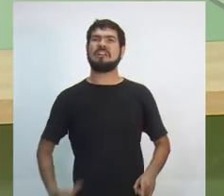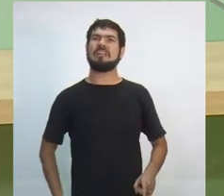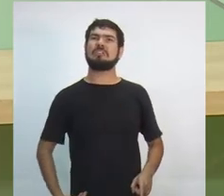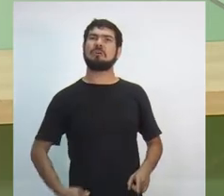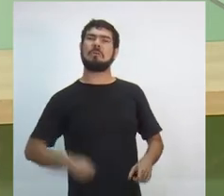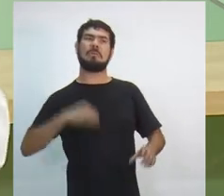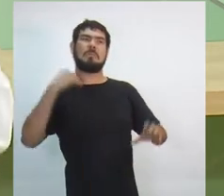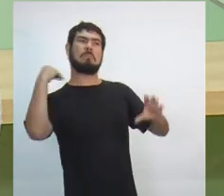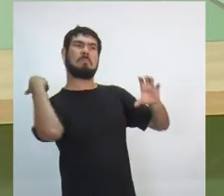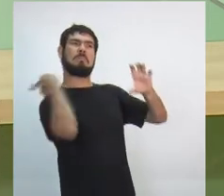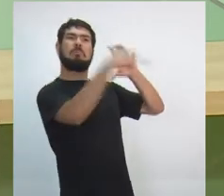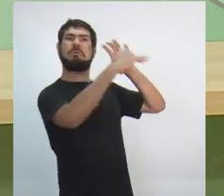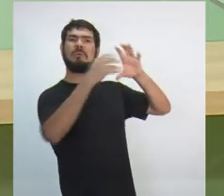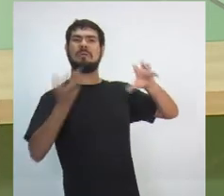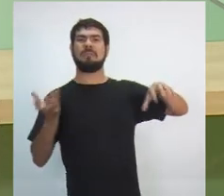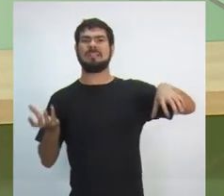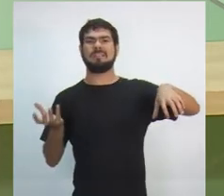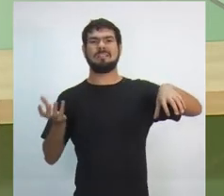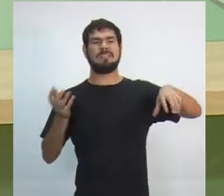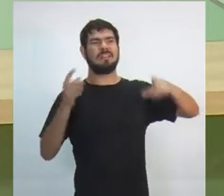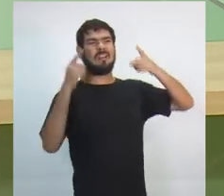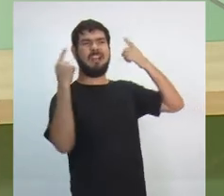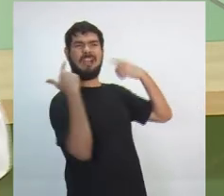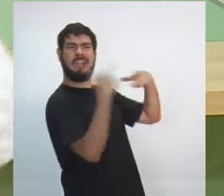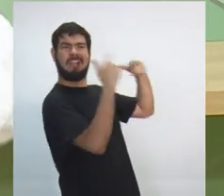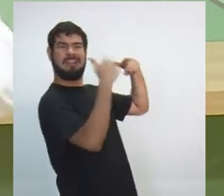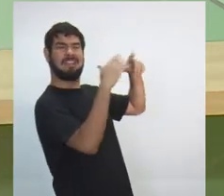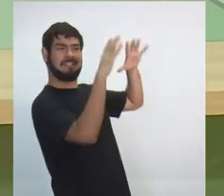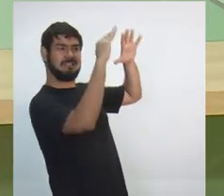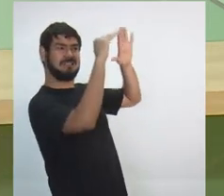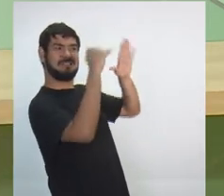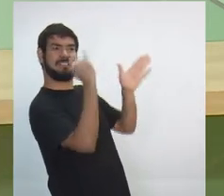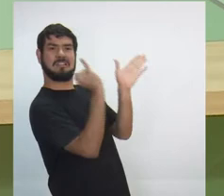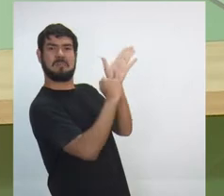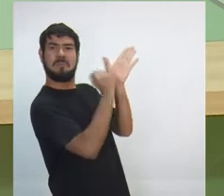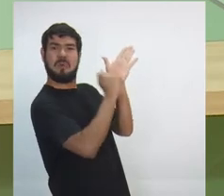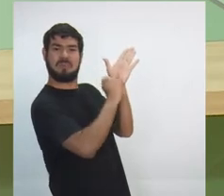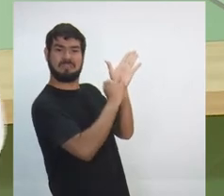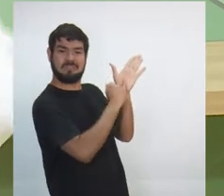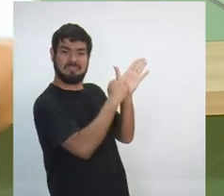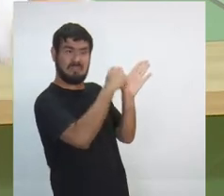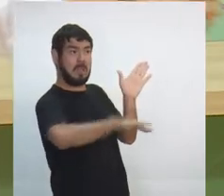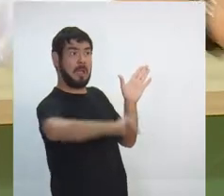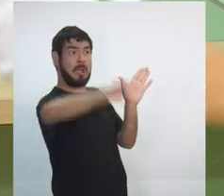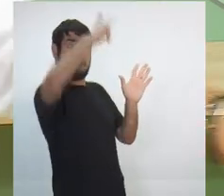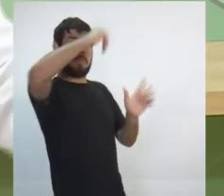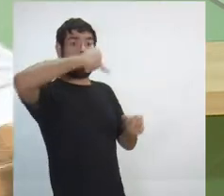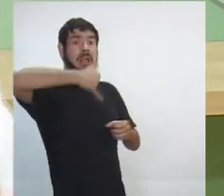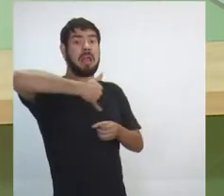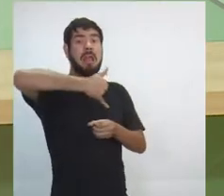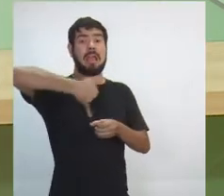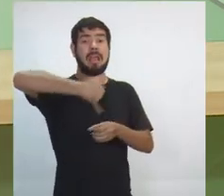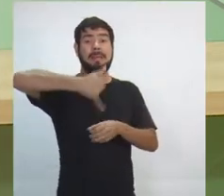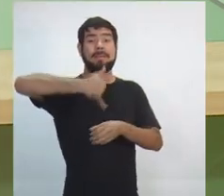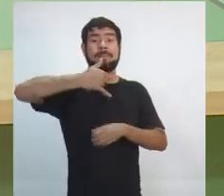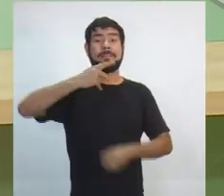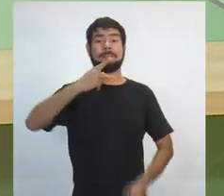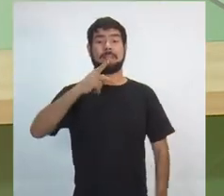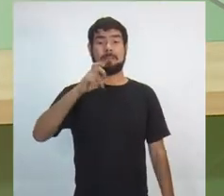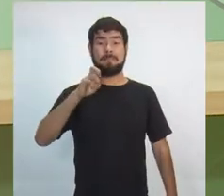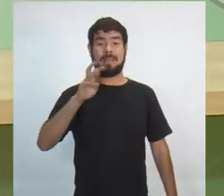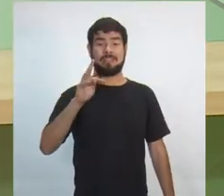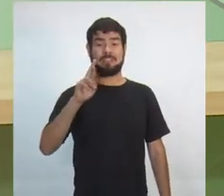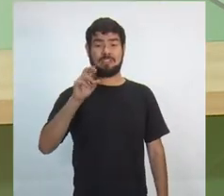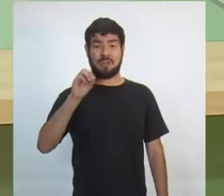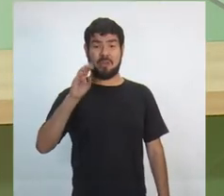vai acontecer? A Petrobras vai pegar esse custo, vai repassar para a distribuidora, para a Cigás, que vai repassar para as distribuidoras, e sabe quem